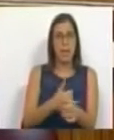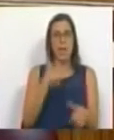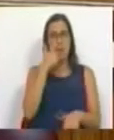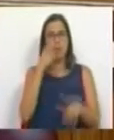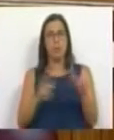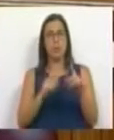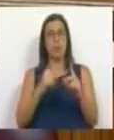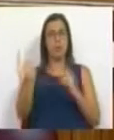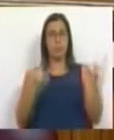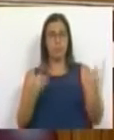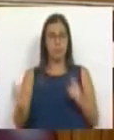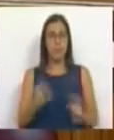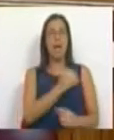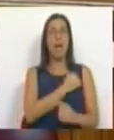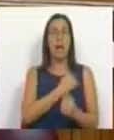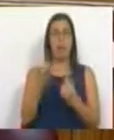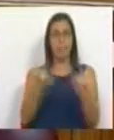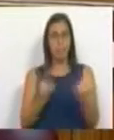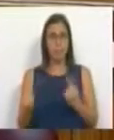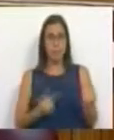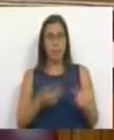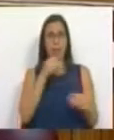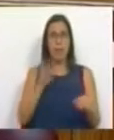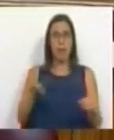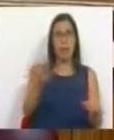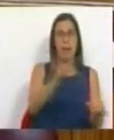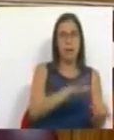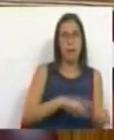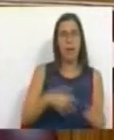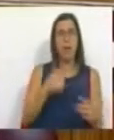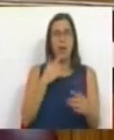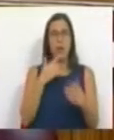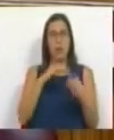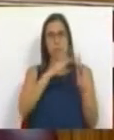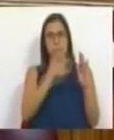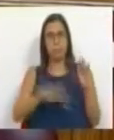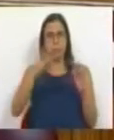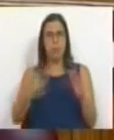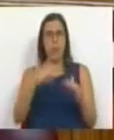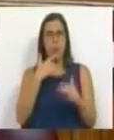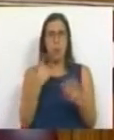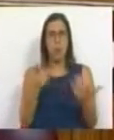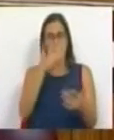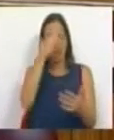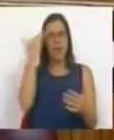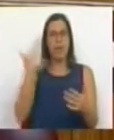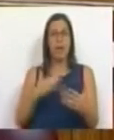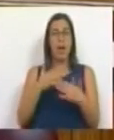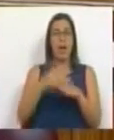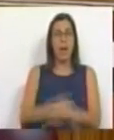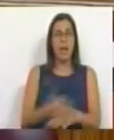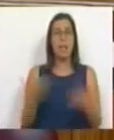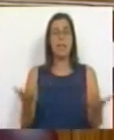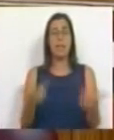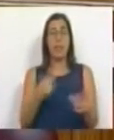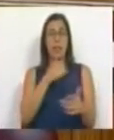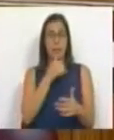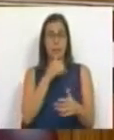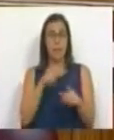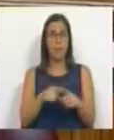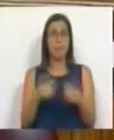Populações muito dispersas, casas dispersas pelo território, um território muito acidentado, com muita dificuldade de acesso a determinados